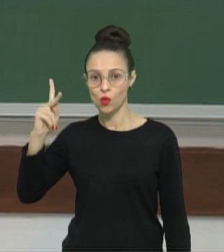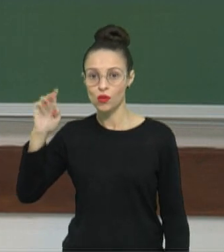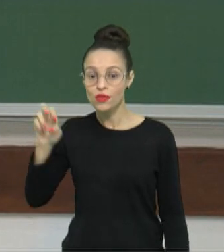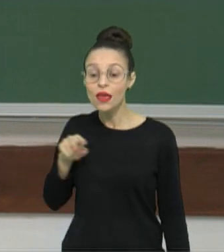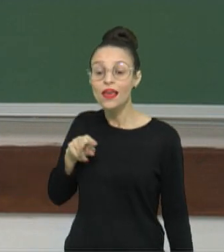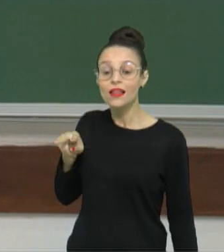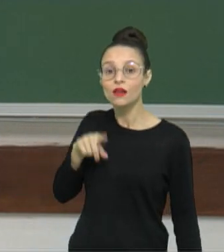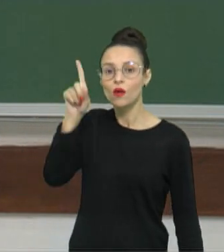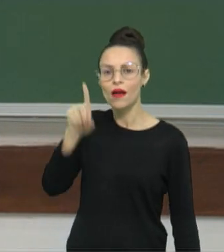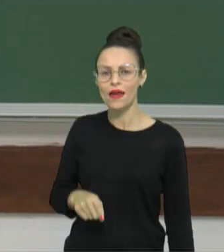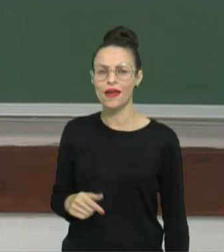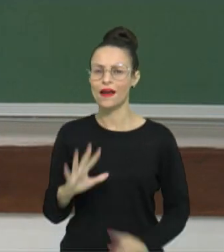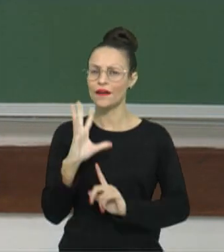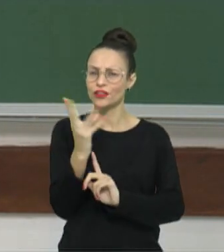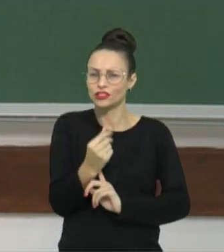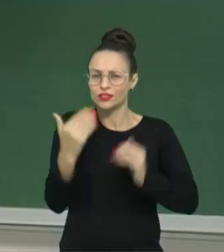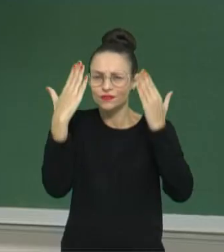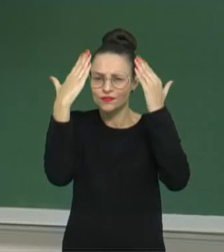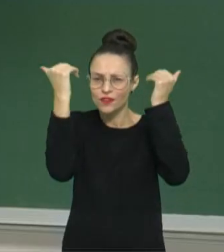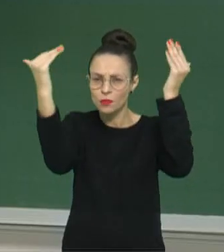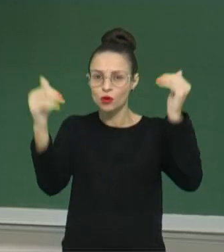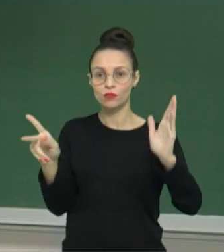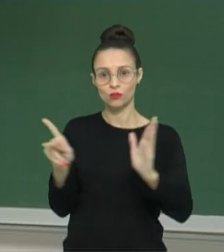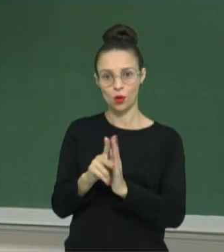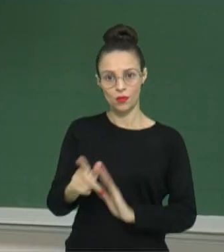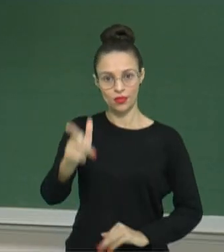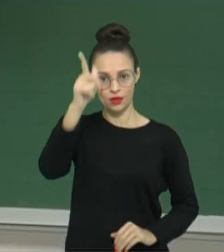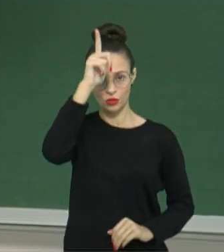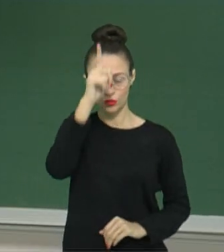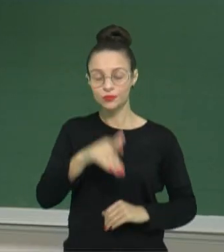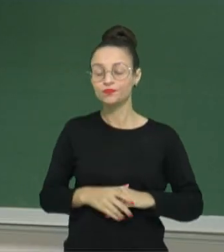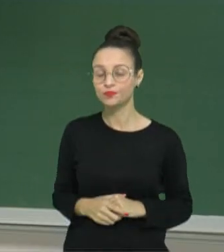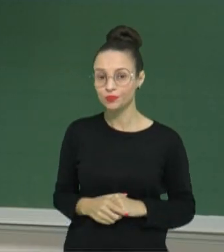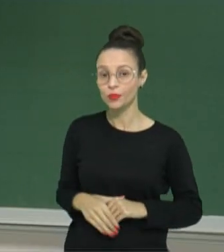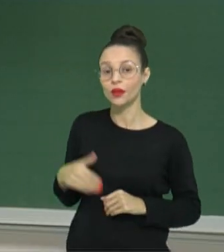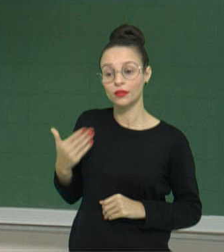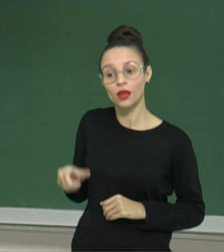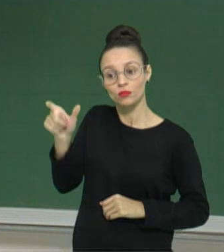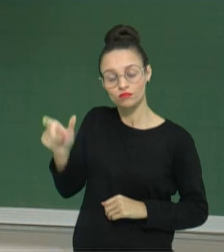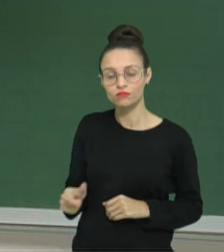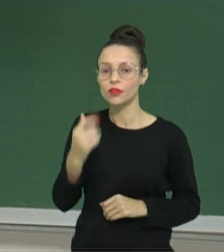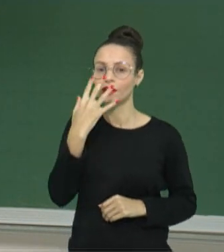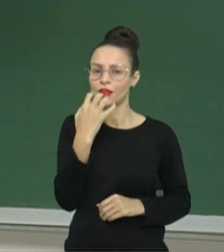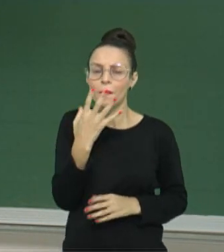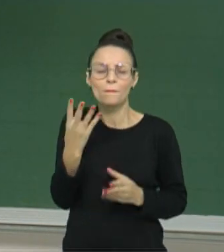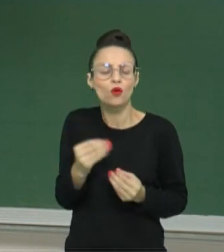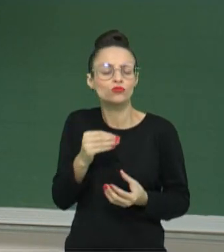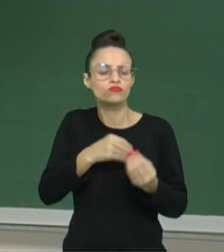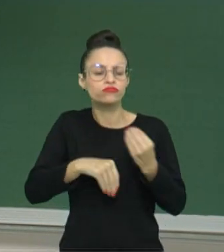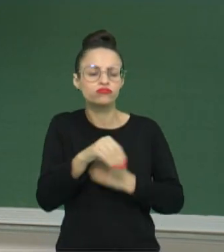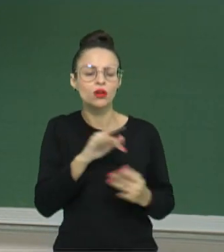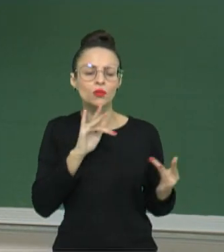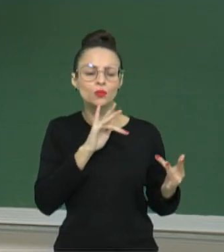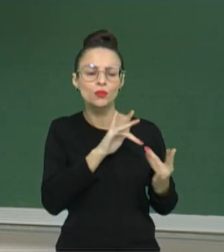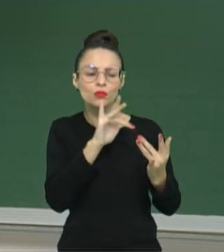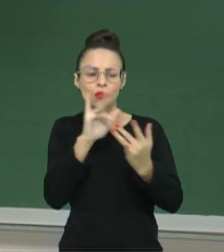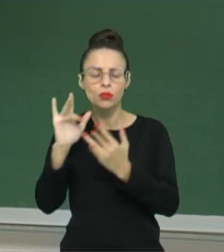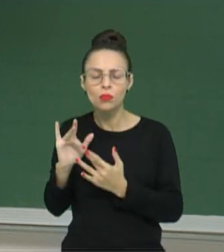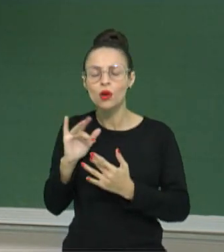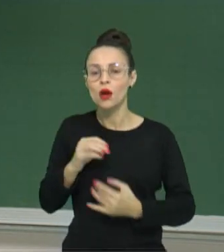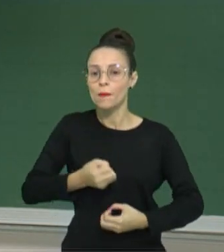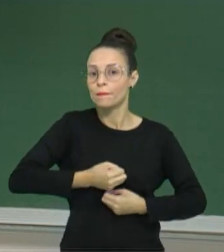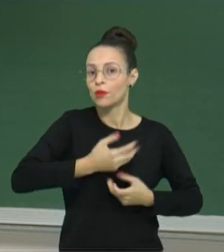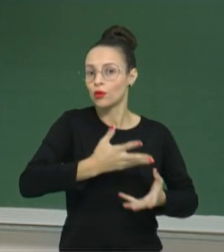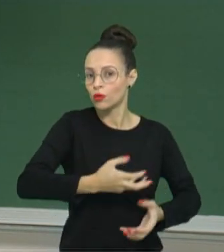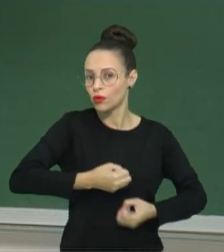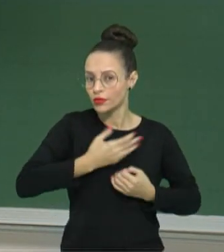Alemanha moderna. Então, o Nietzsche, ele estava muito envolvido com a poesia grega e com a